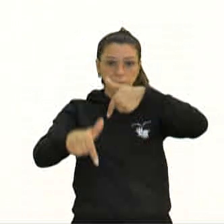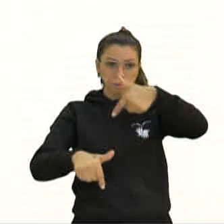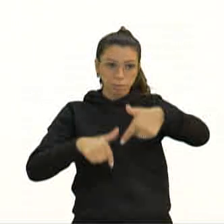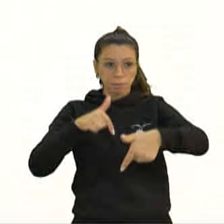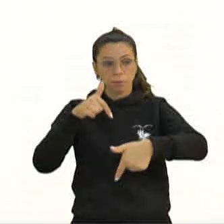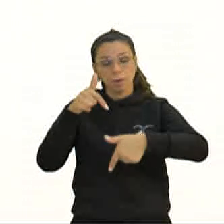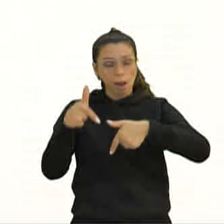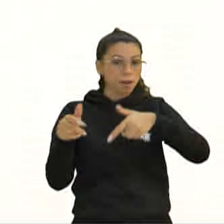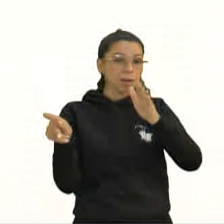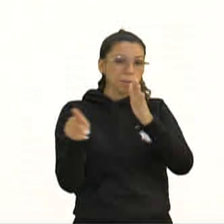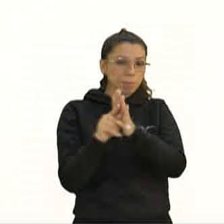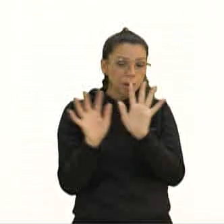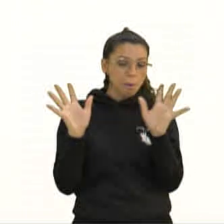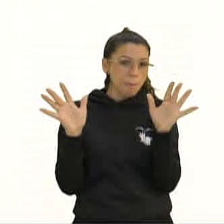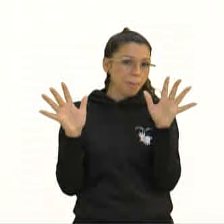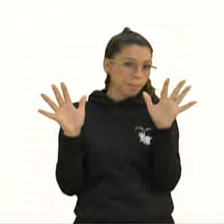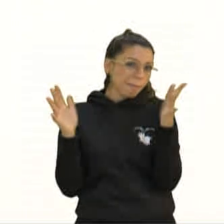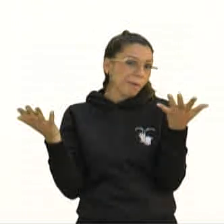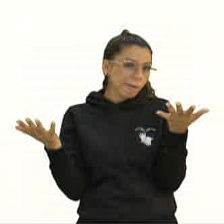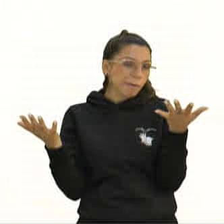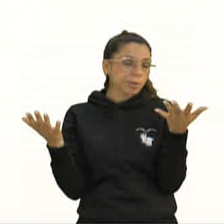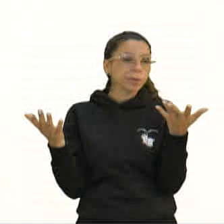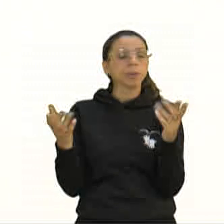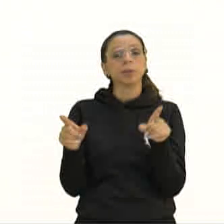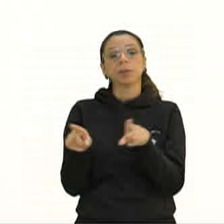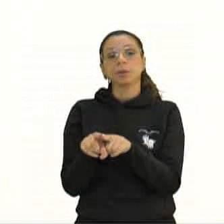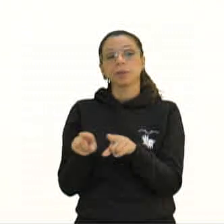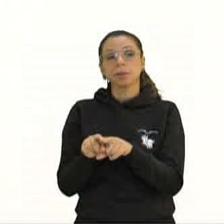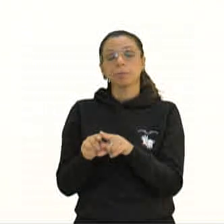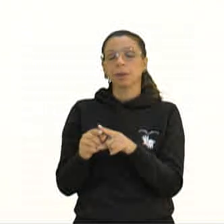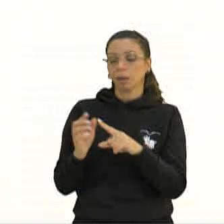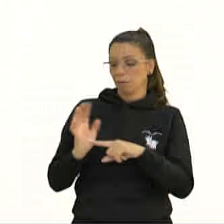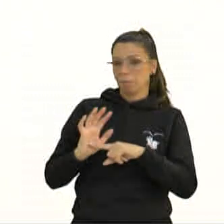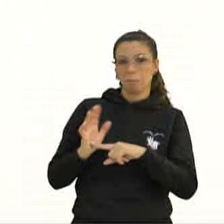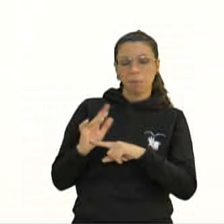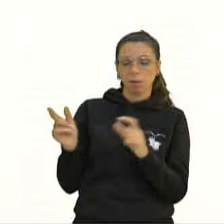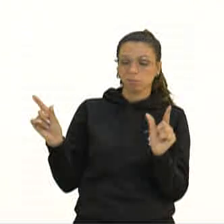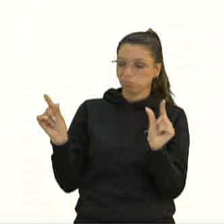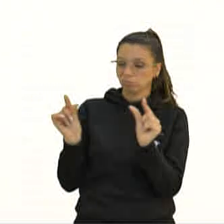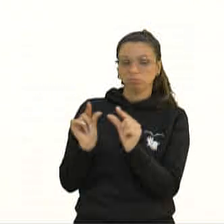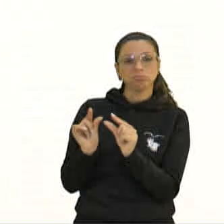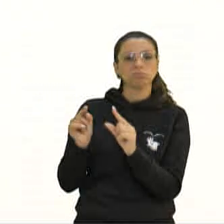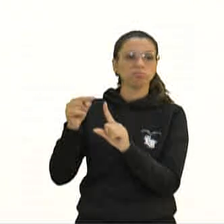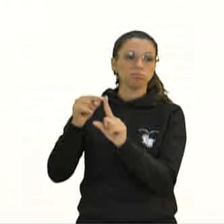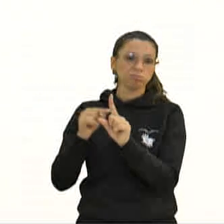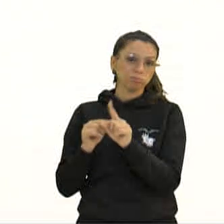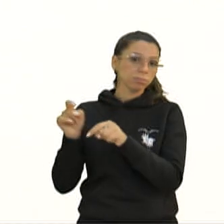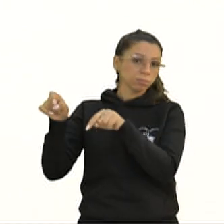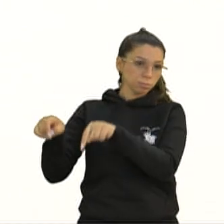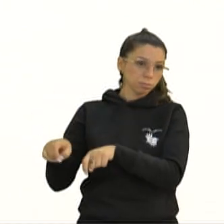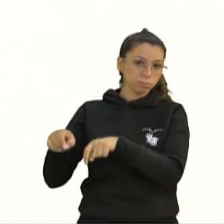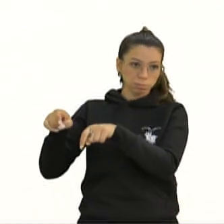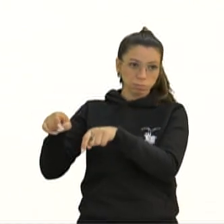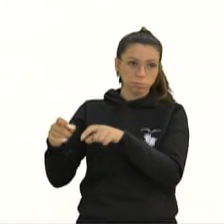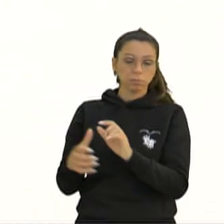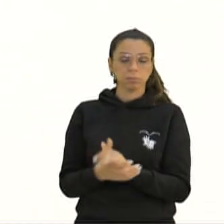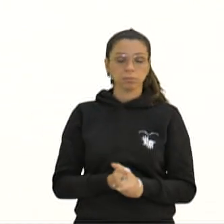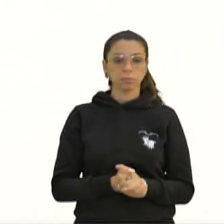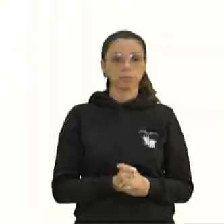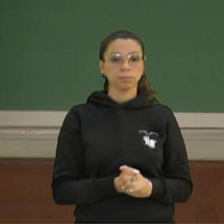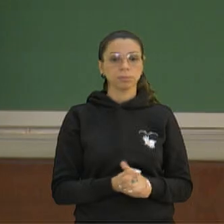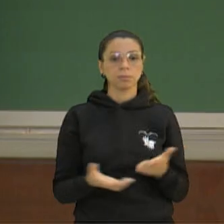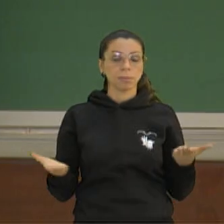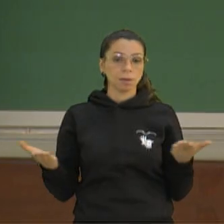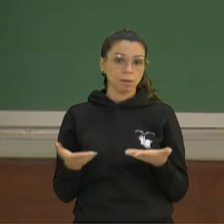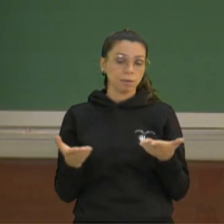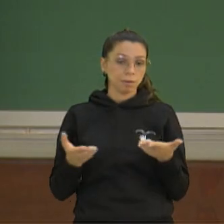é manual ali, o pouco emprego de máquinas nesse tipo de agricultura. E aí